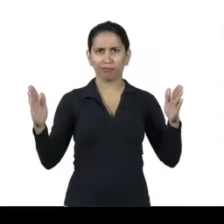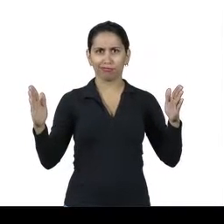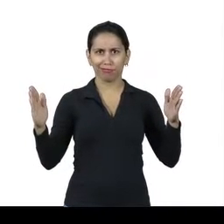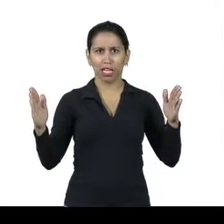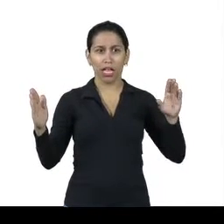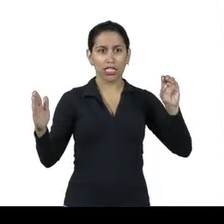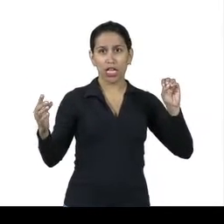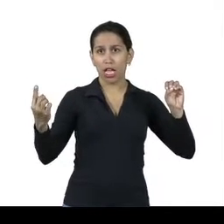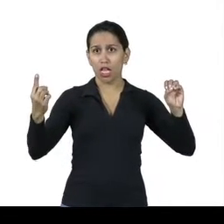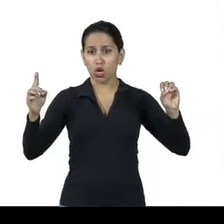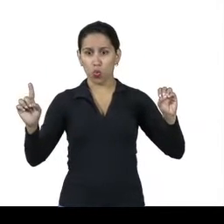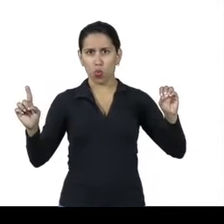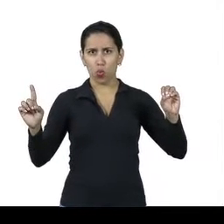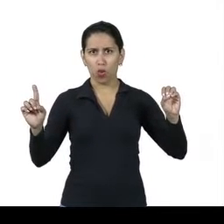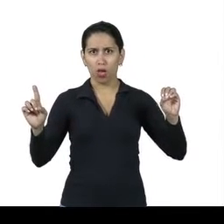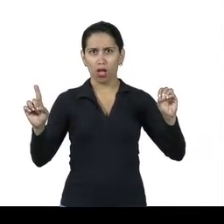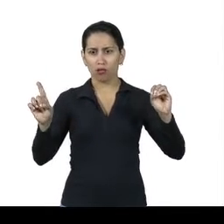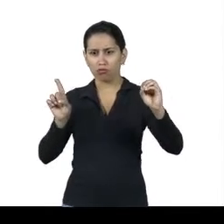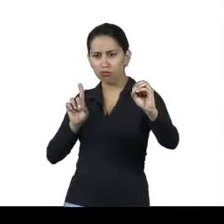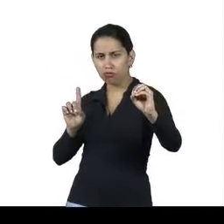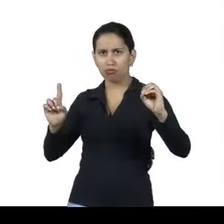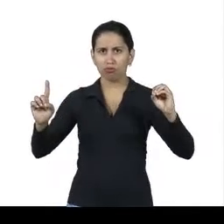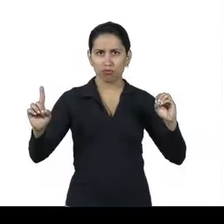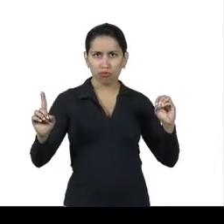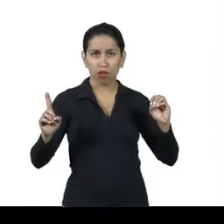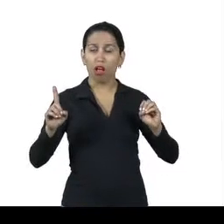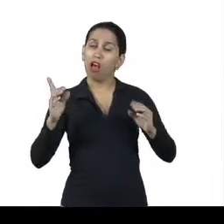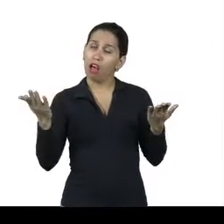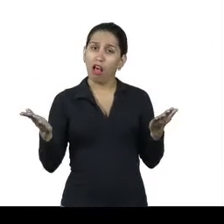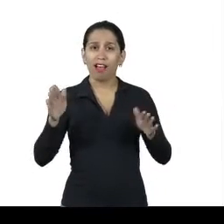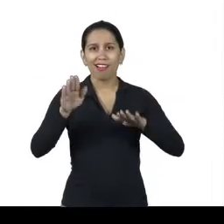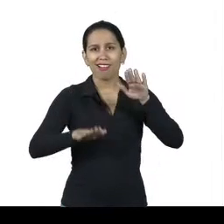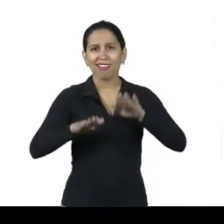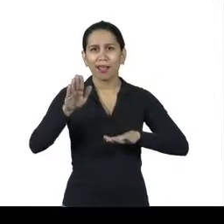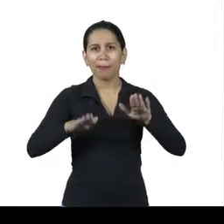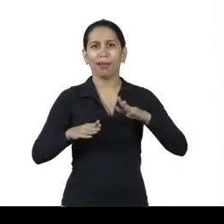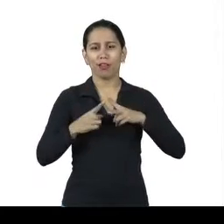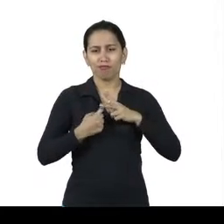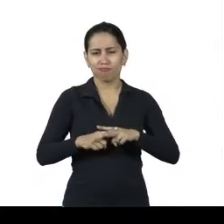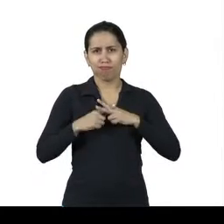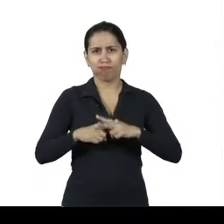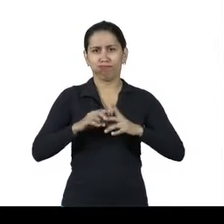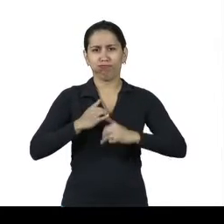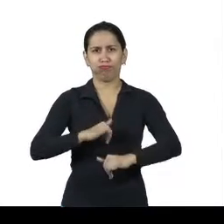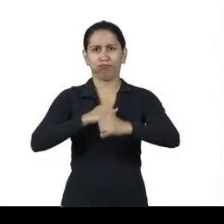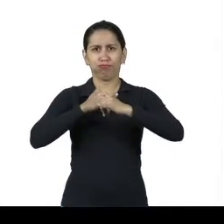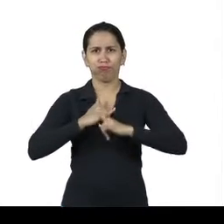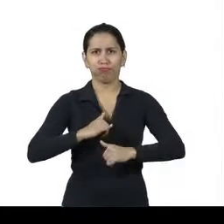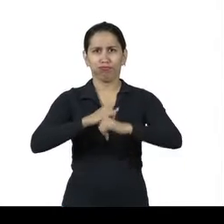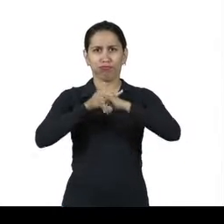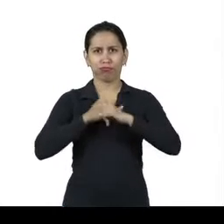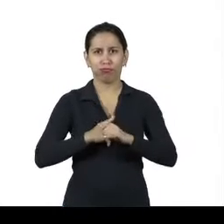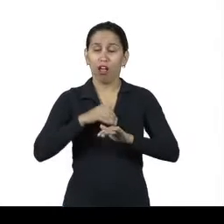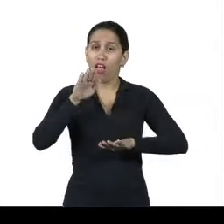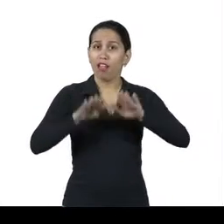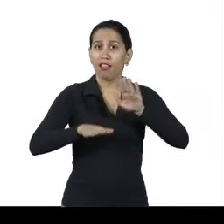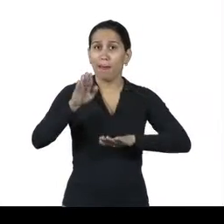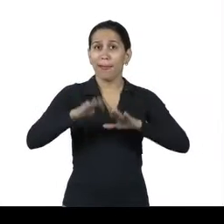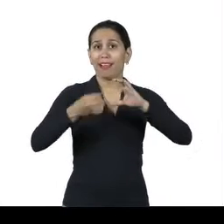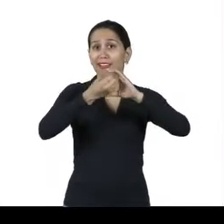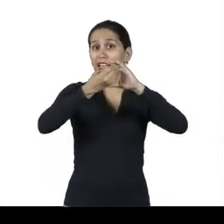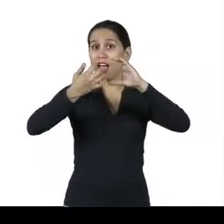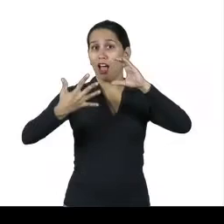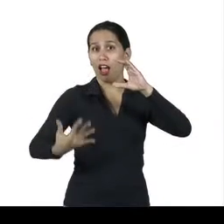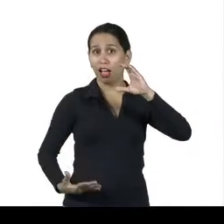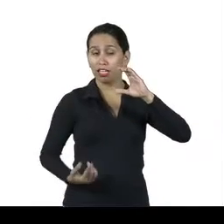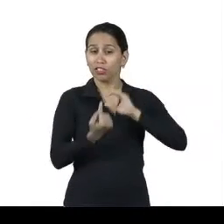importante principalmente em máquinas com partes móveis. Essa distância deve ser mantida de acordo com as características de cada trabalho.